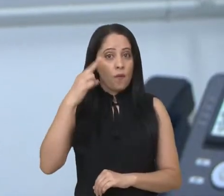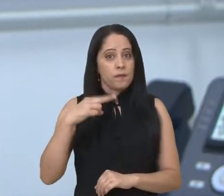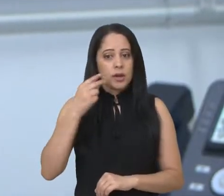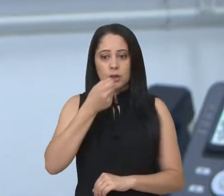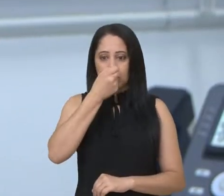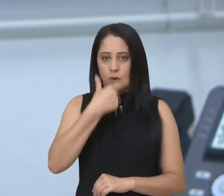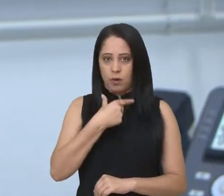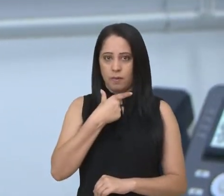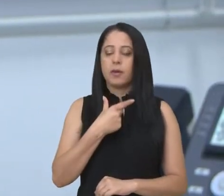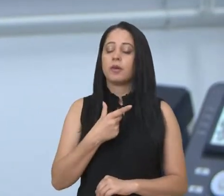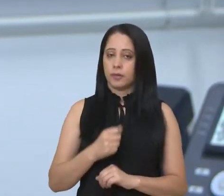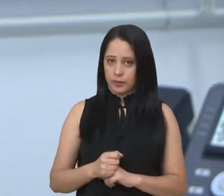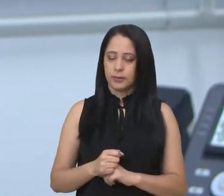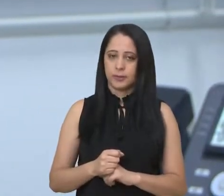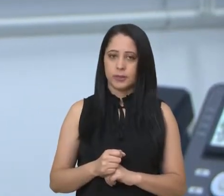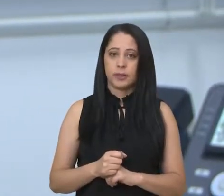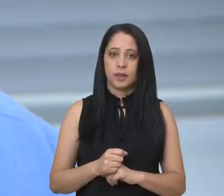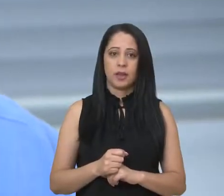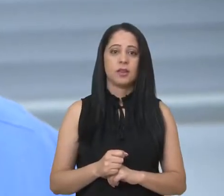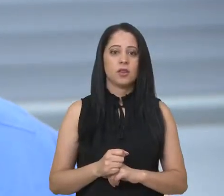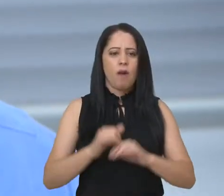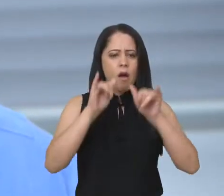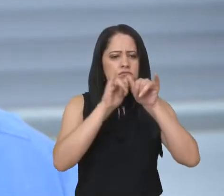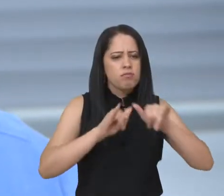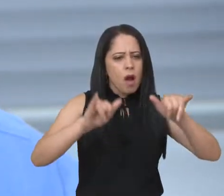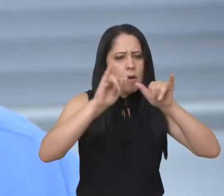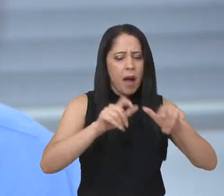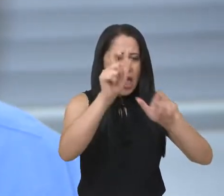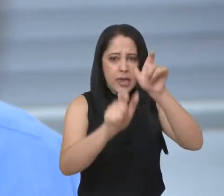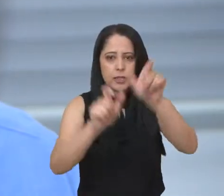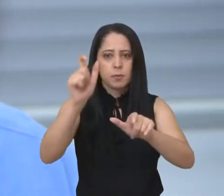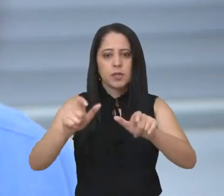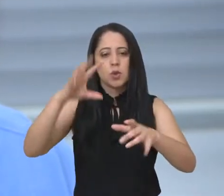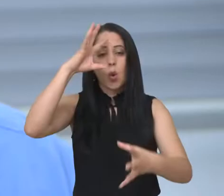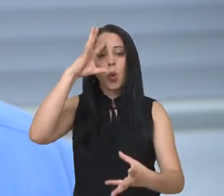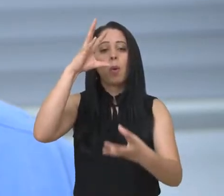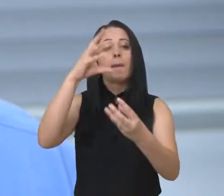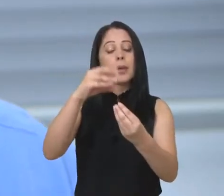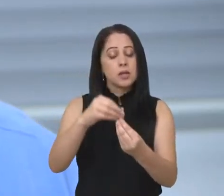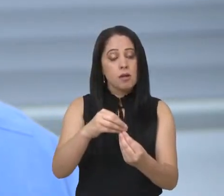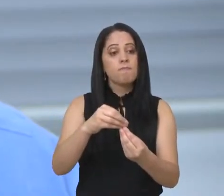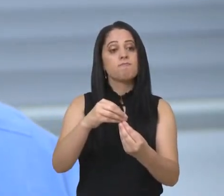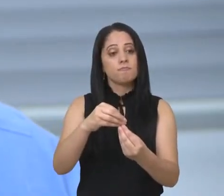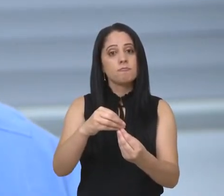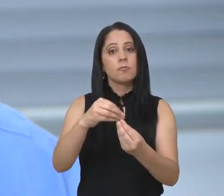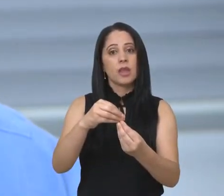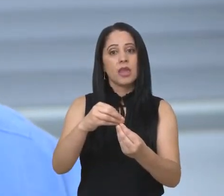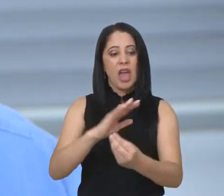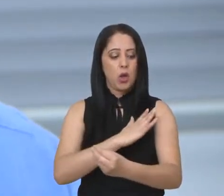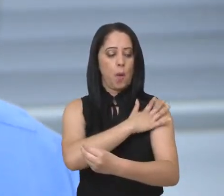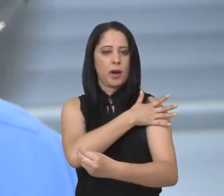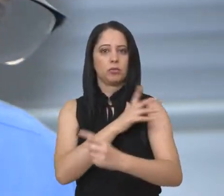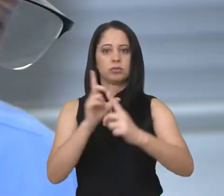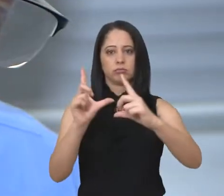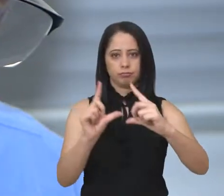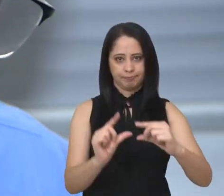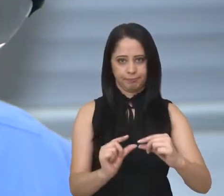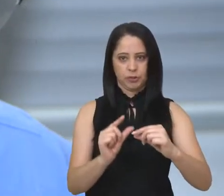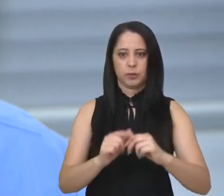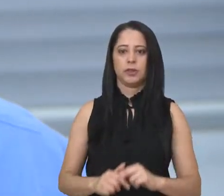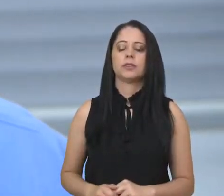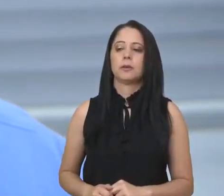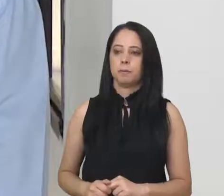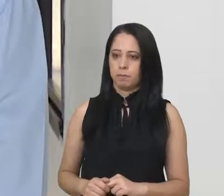vai incentivar a realização das campanhas para trazer à população conhecimento sobre a doença, como uma forma de diminuir